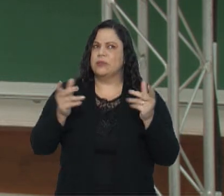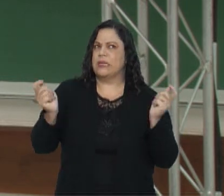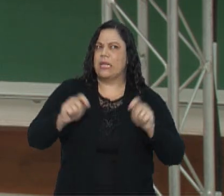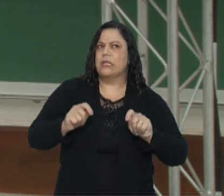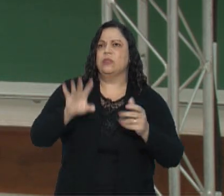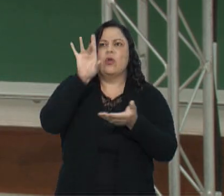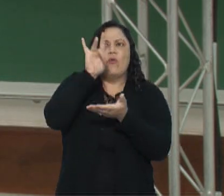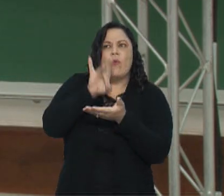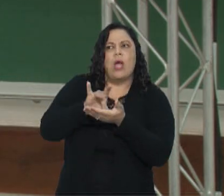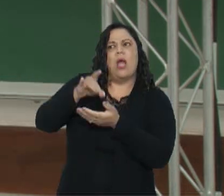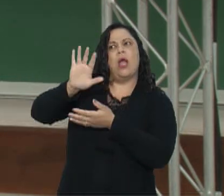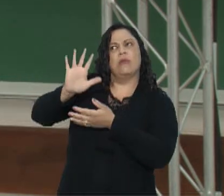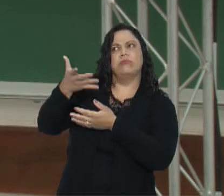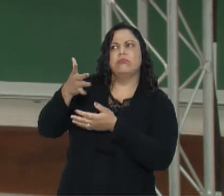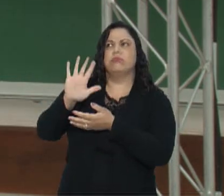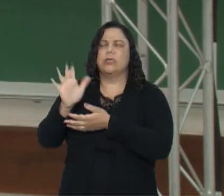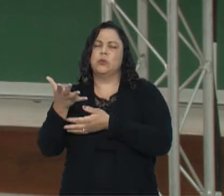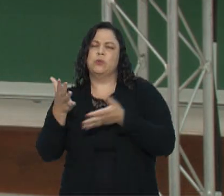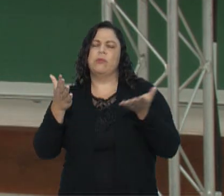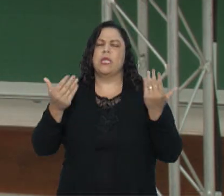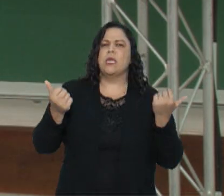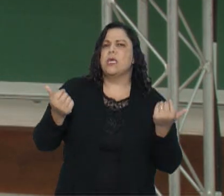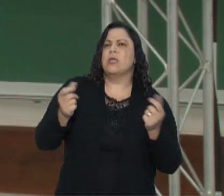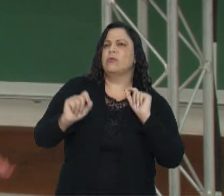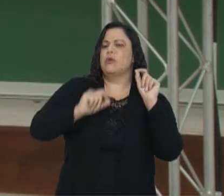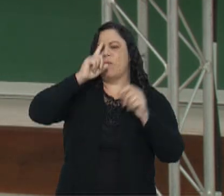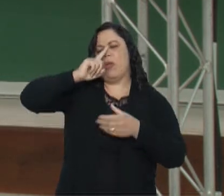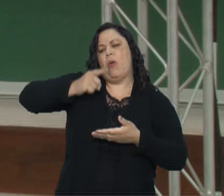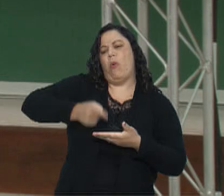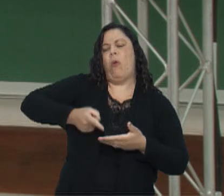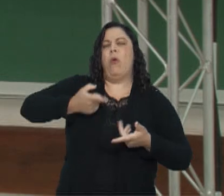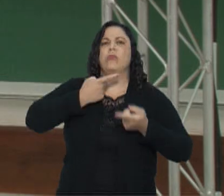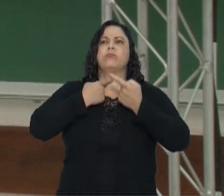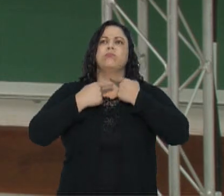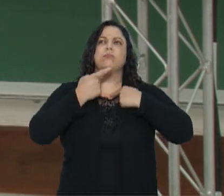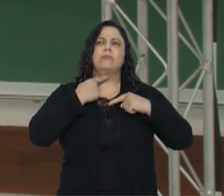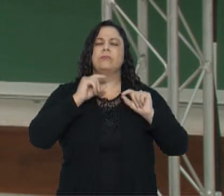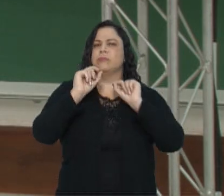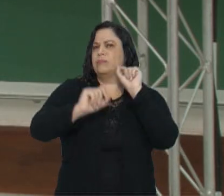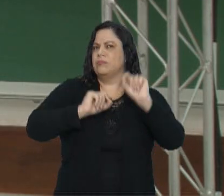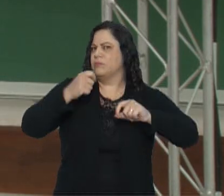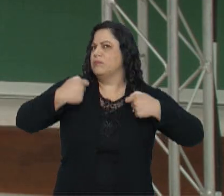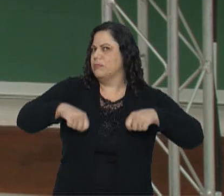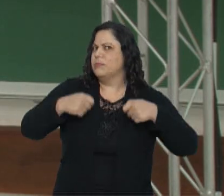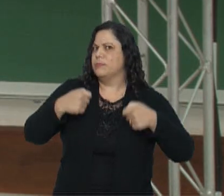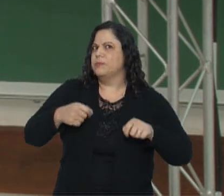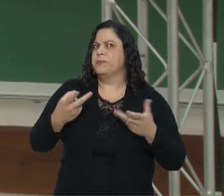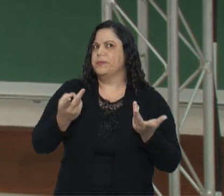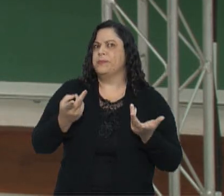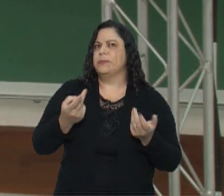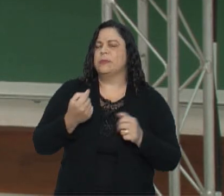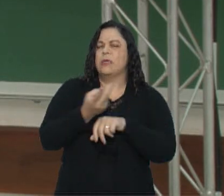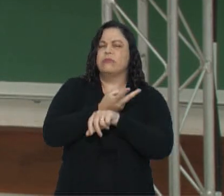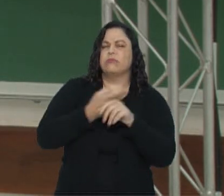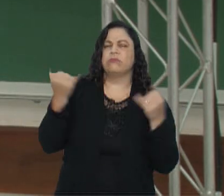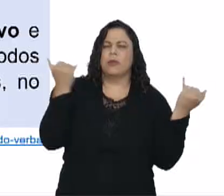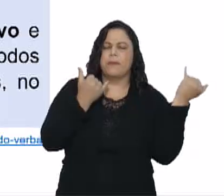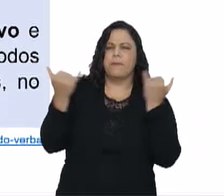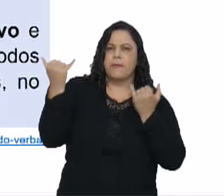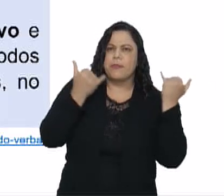fato certo, é um fato incerto, é uma ordem, um desejo. Preciso, então, buscar essas